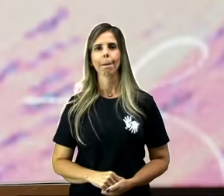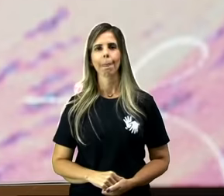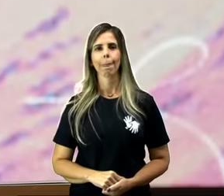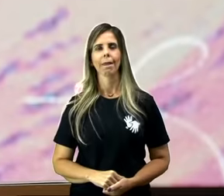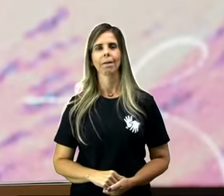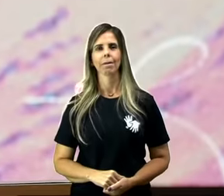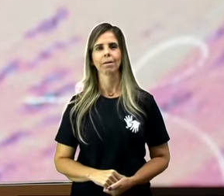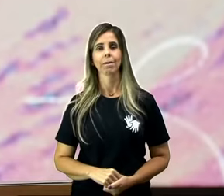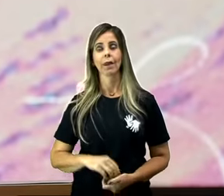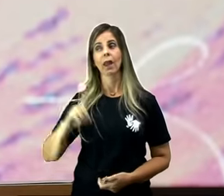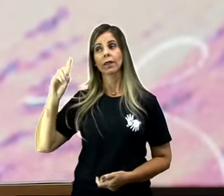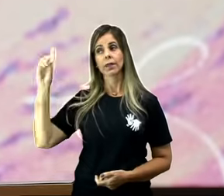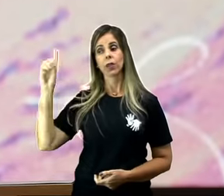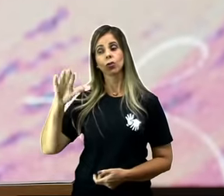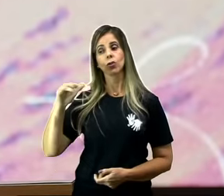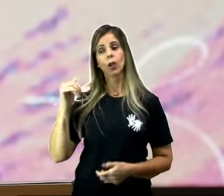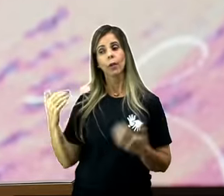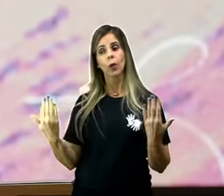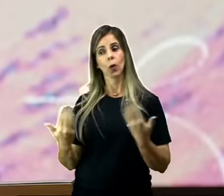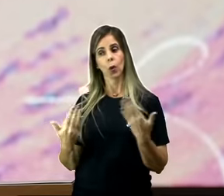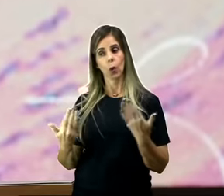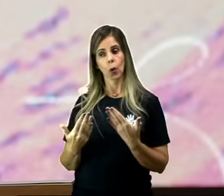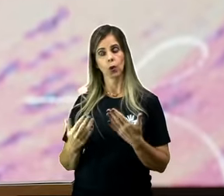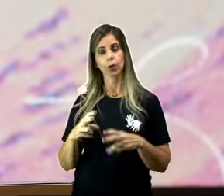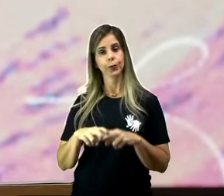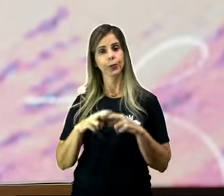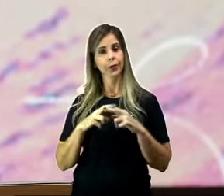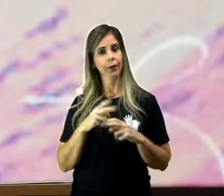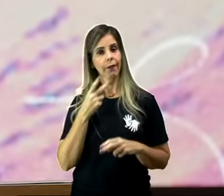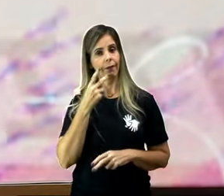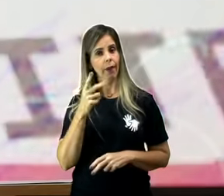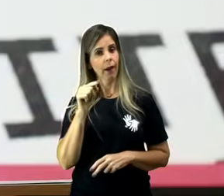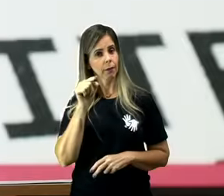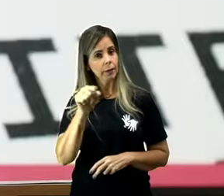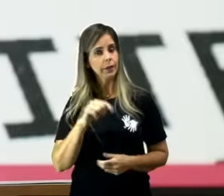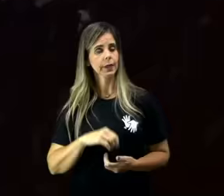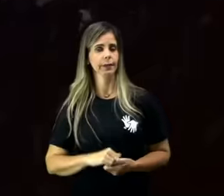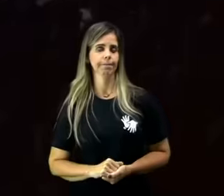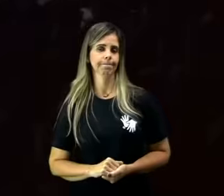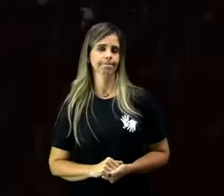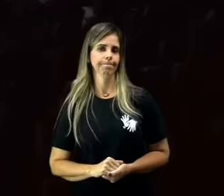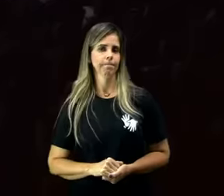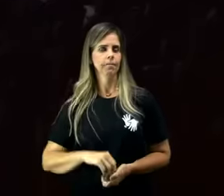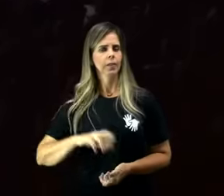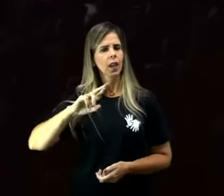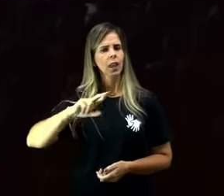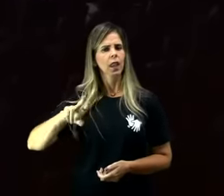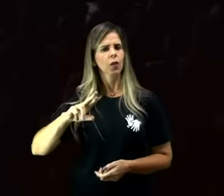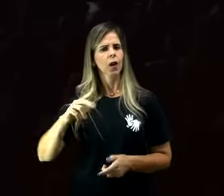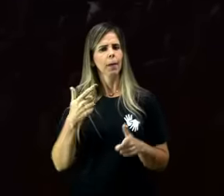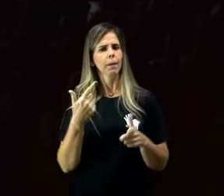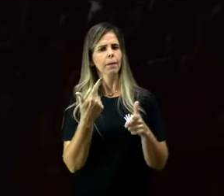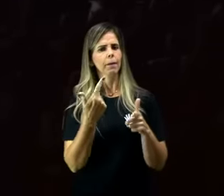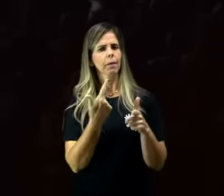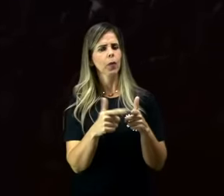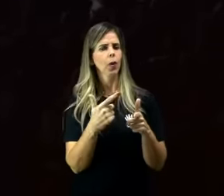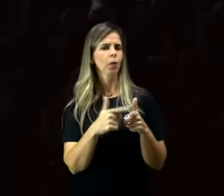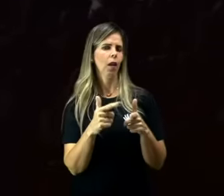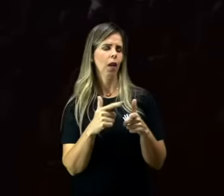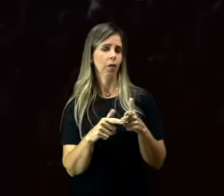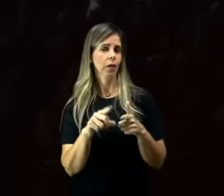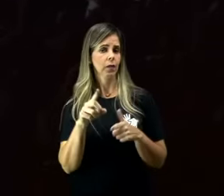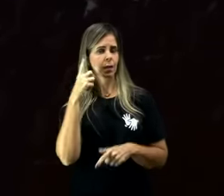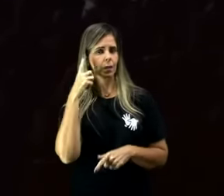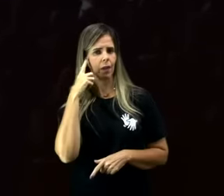Por isso que Deus me trouxe hoje aqui para dizer para alguém: olha, nem toda tempestade é sinal de que você está na direção contrária à vontade de